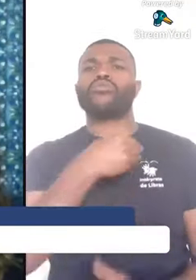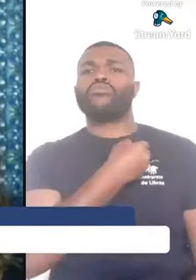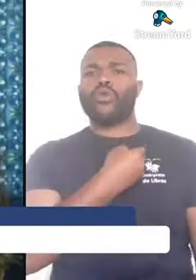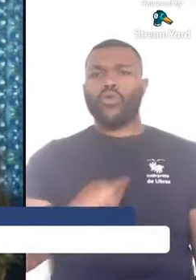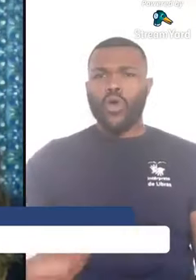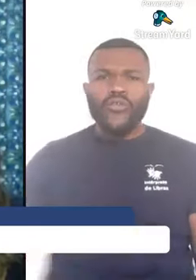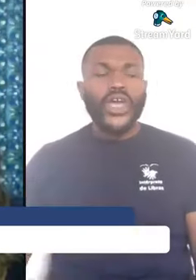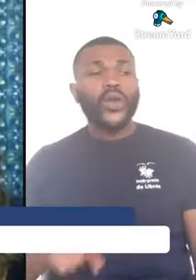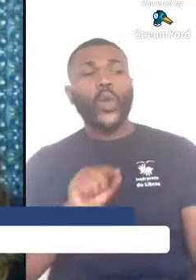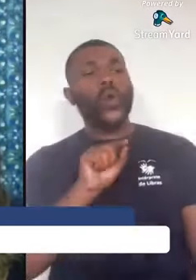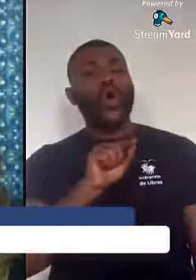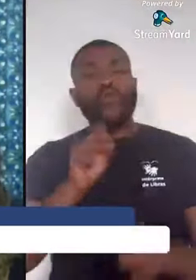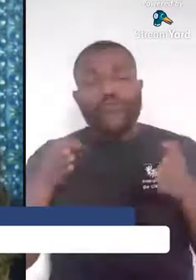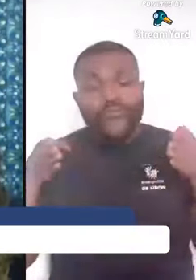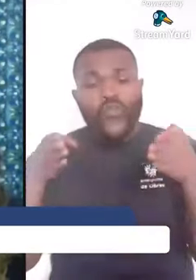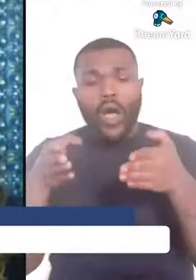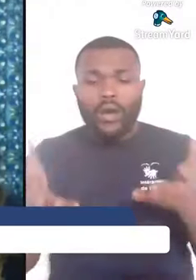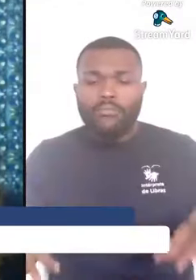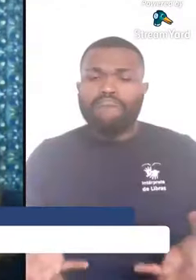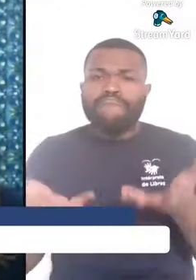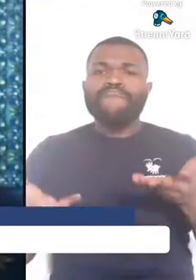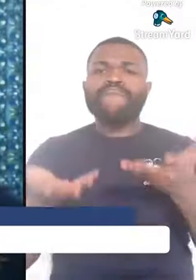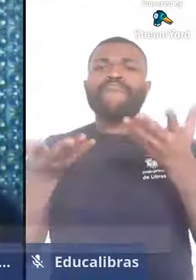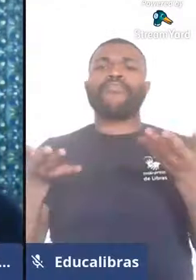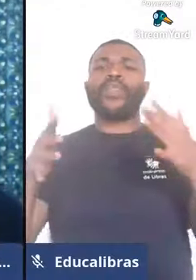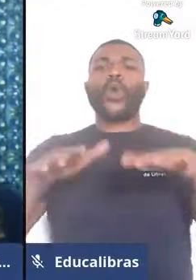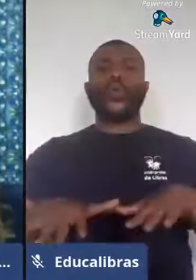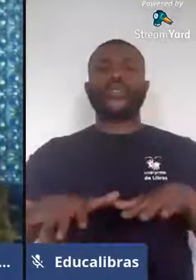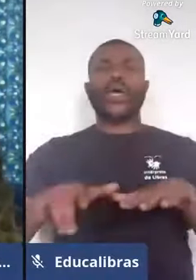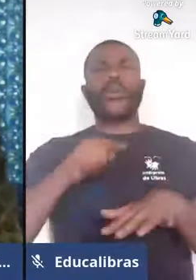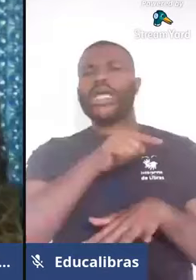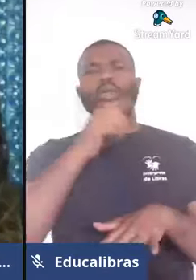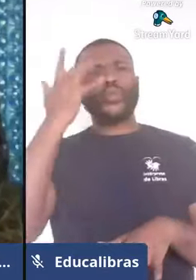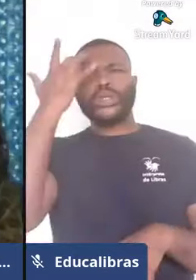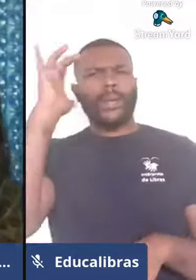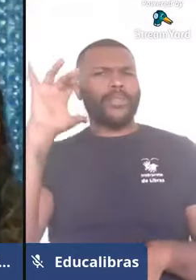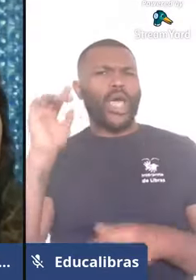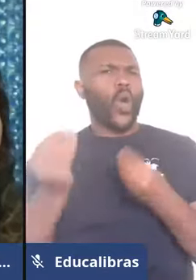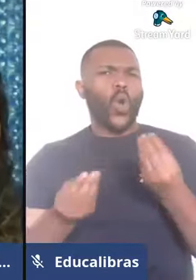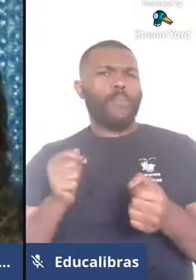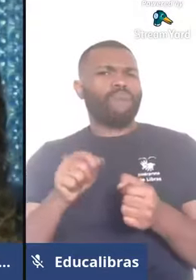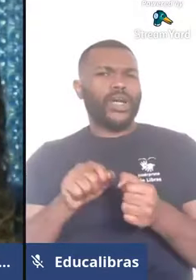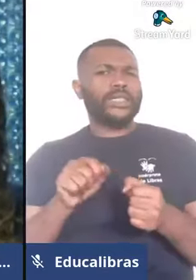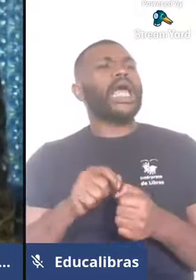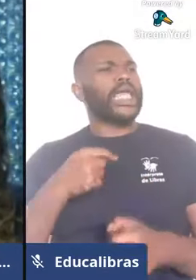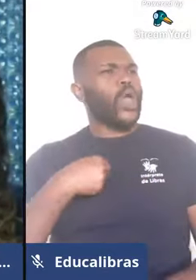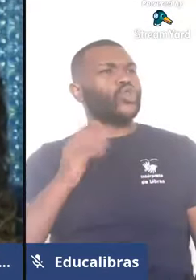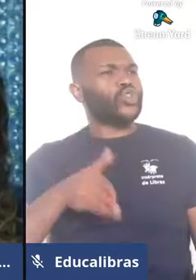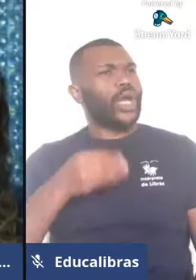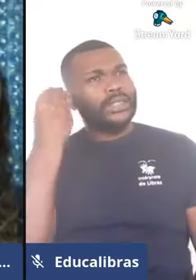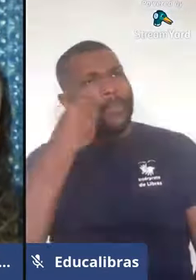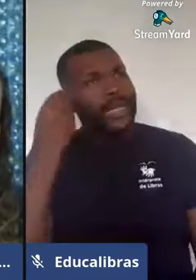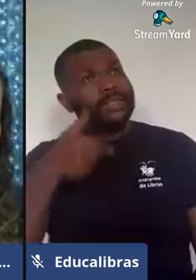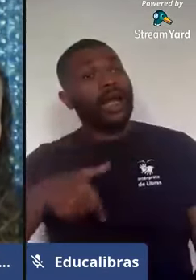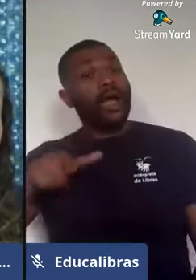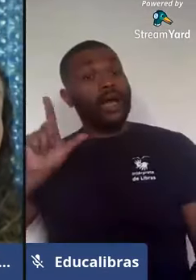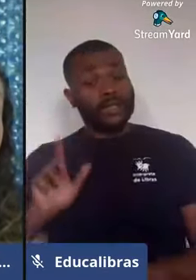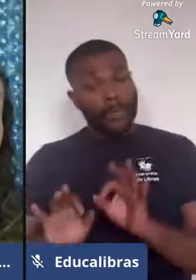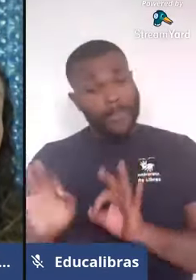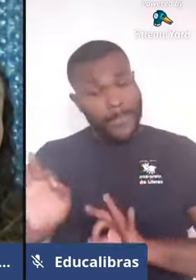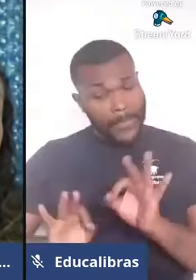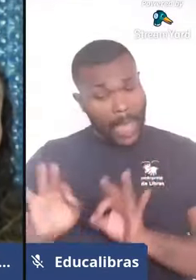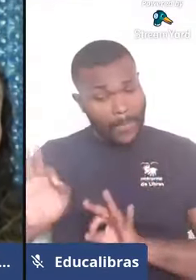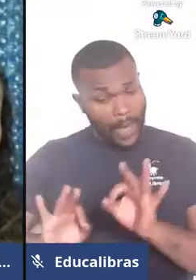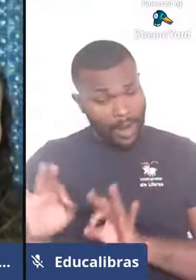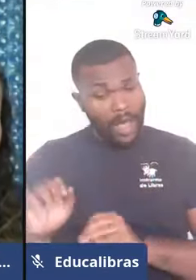inclusão. E só que ele não sabia como fazer isso. E eu já tinha uma experiência na elaboração de projetos, né? Que é uma coisa que a gente faz também.